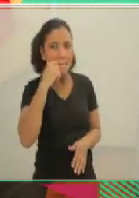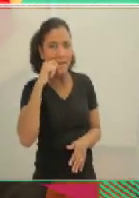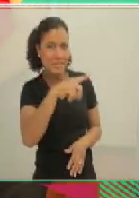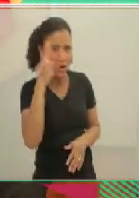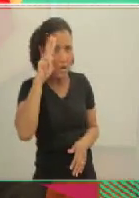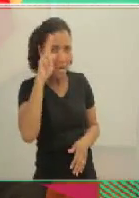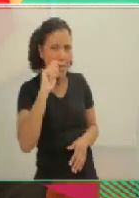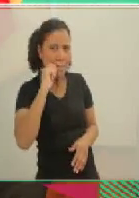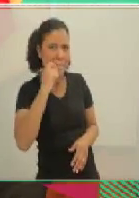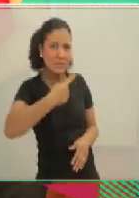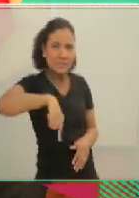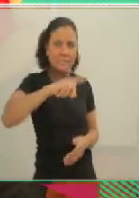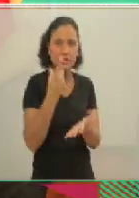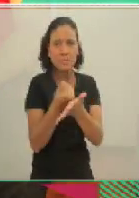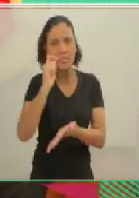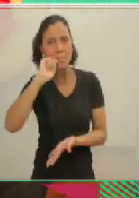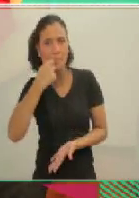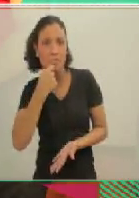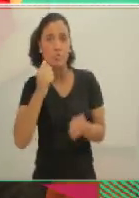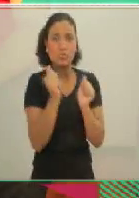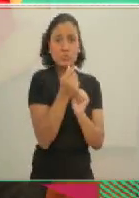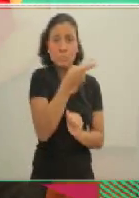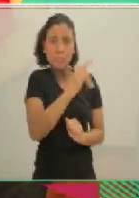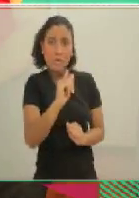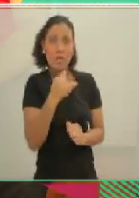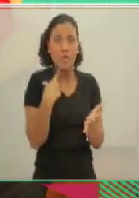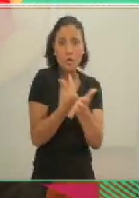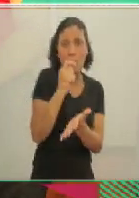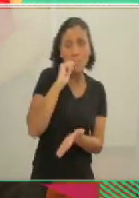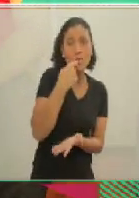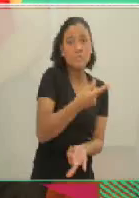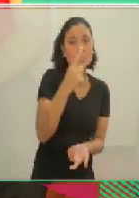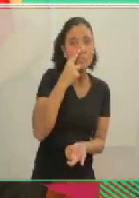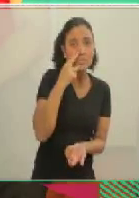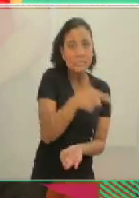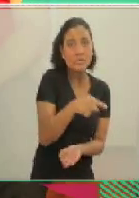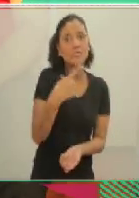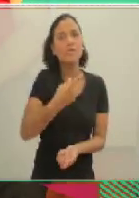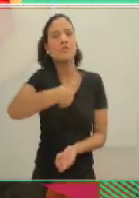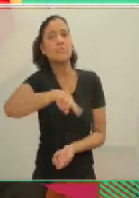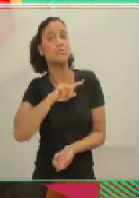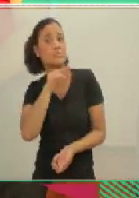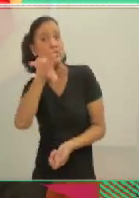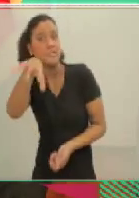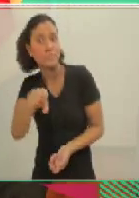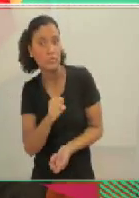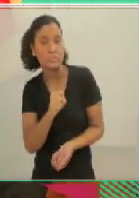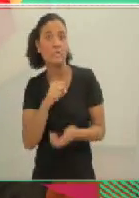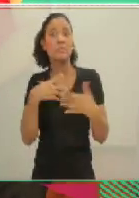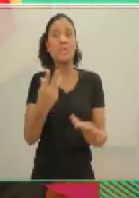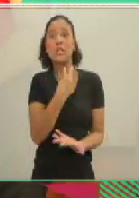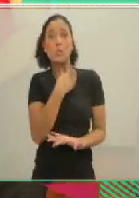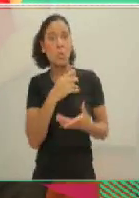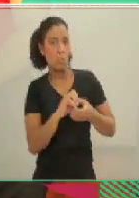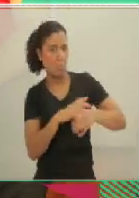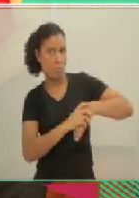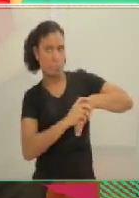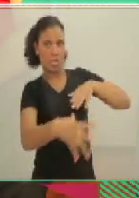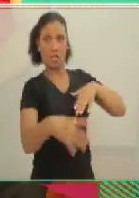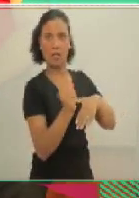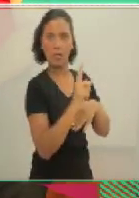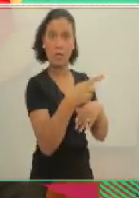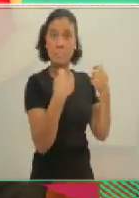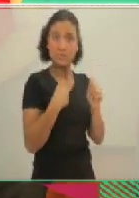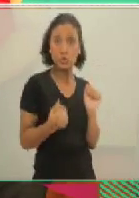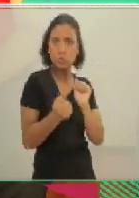Então, o biscoito tá lá. A gente pode ir lá buscar o biscoito, mas você não pode soltar da minha mão. Você tem que ir agarradinho na minha mão,